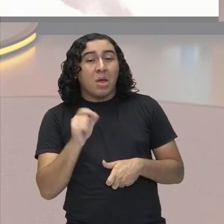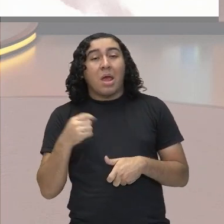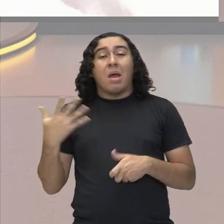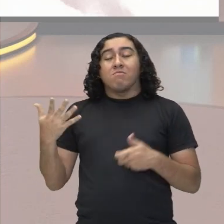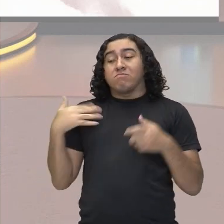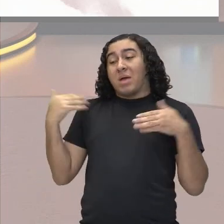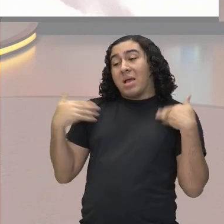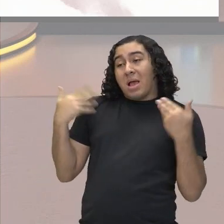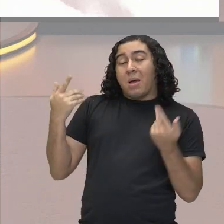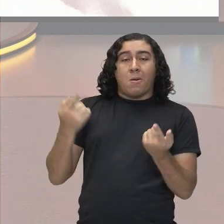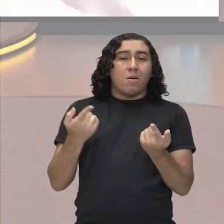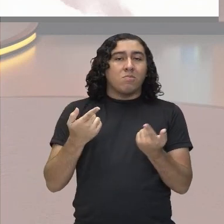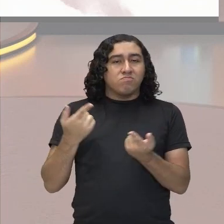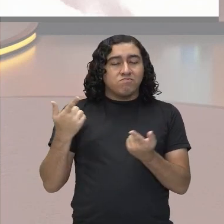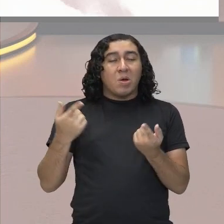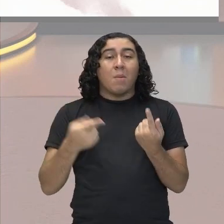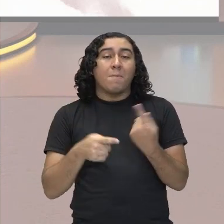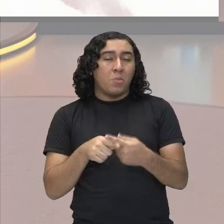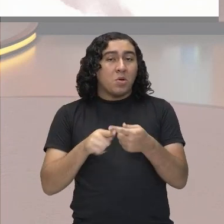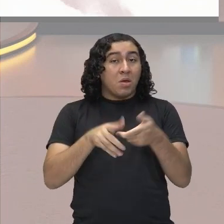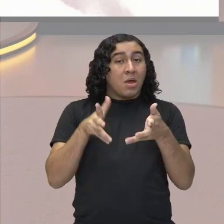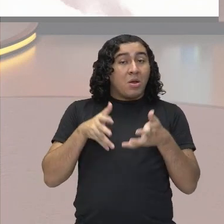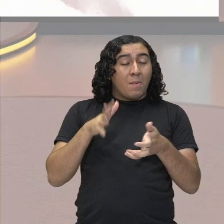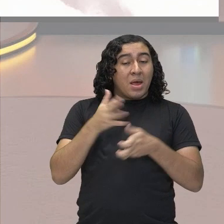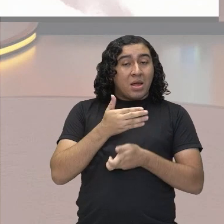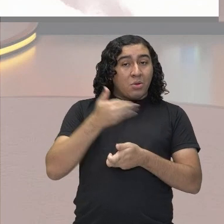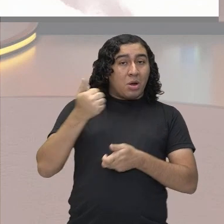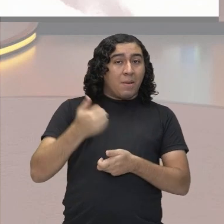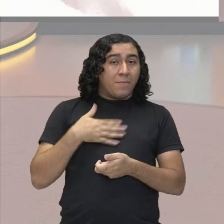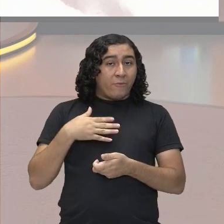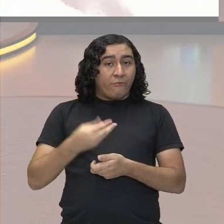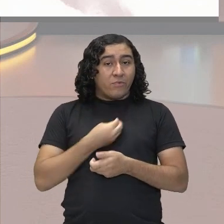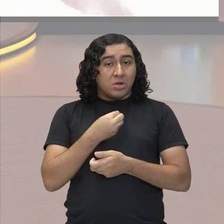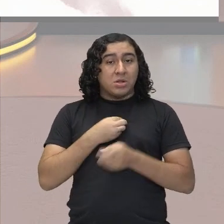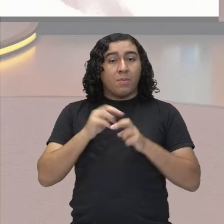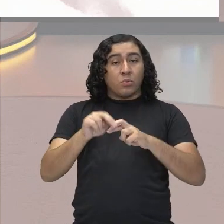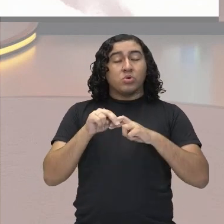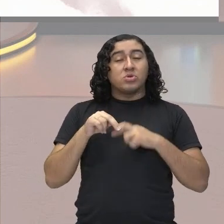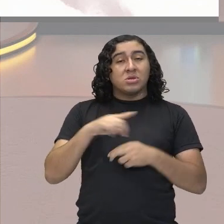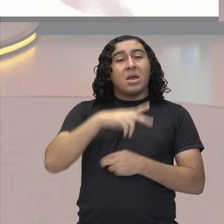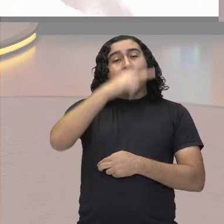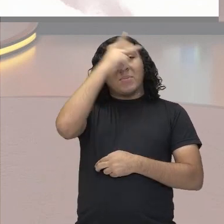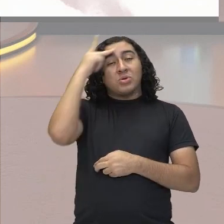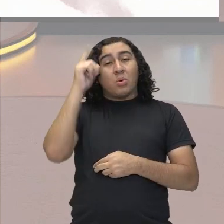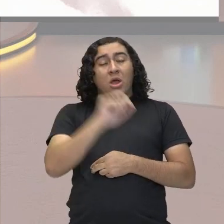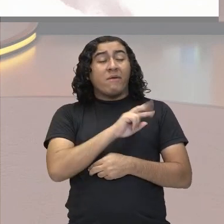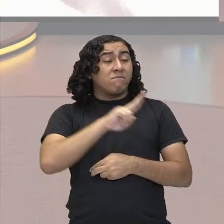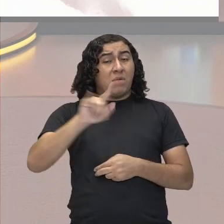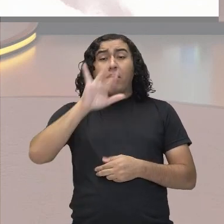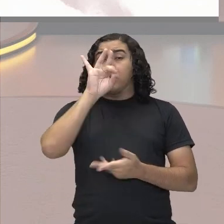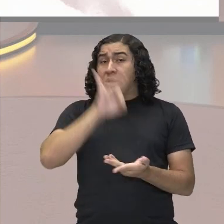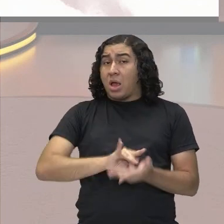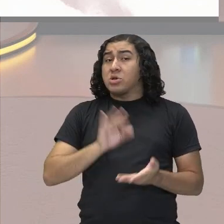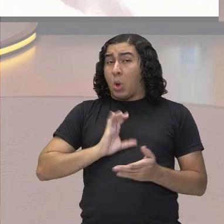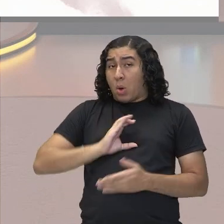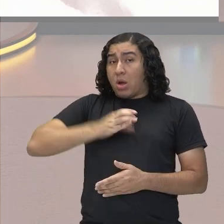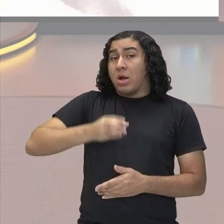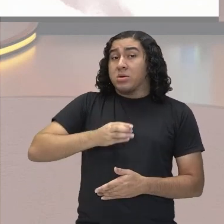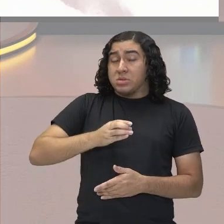quero melhorar a minha qualidade de vida. E é por isso que tem pessoas que se aventuram, são capazes